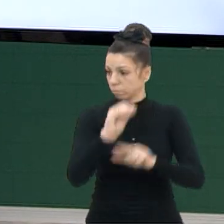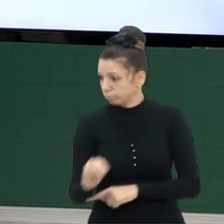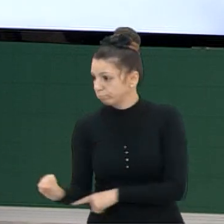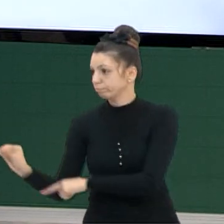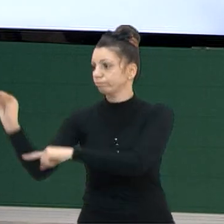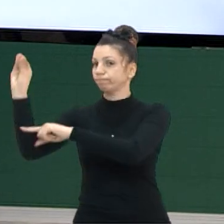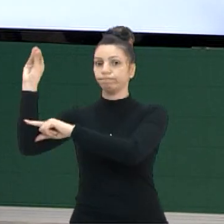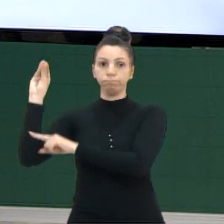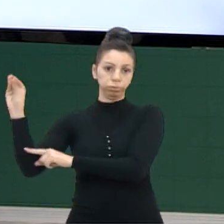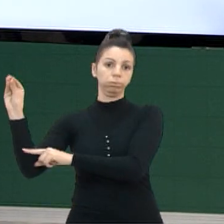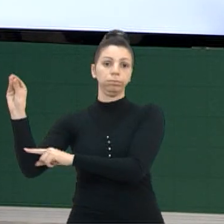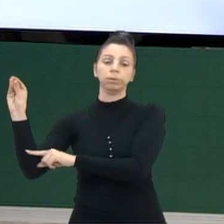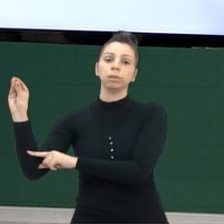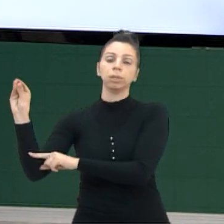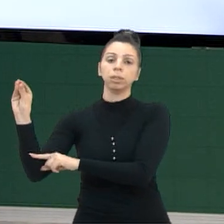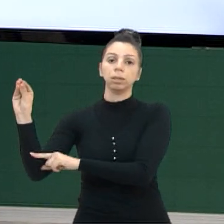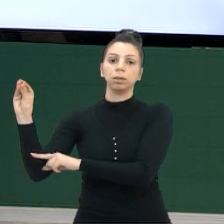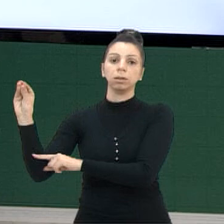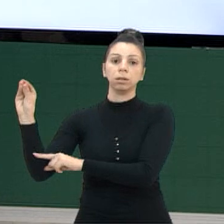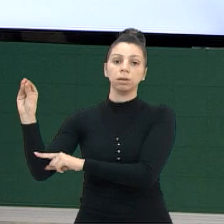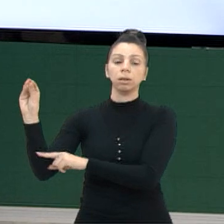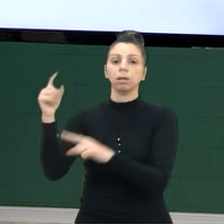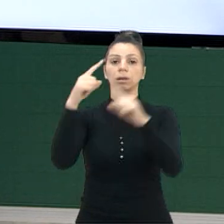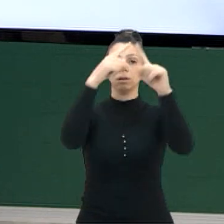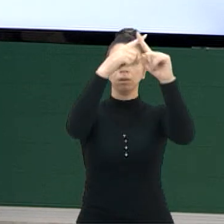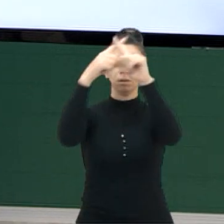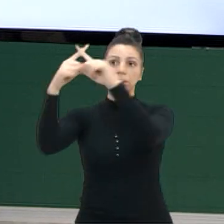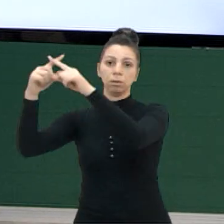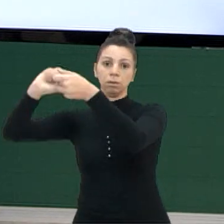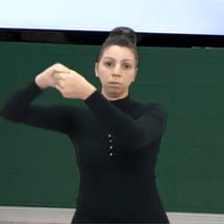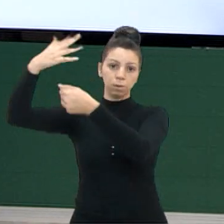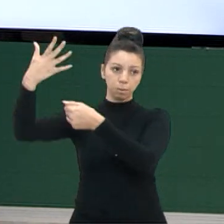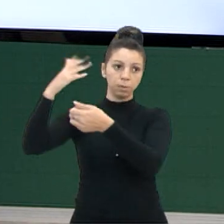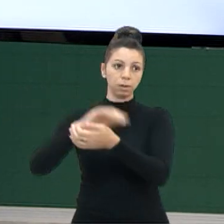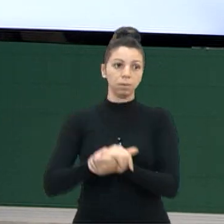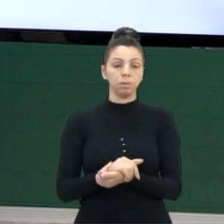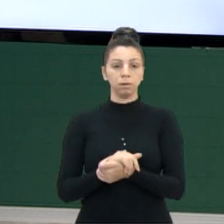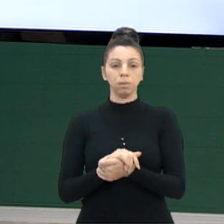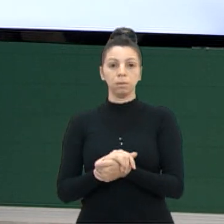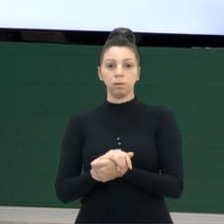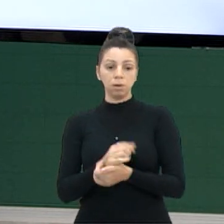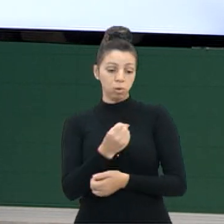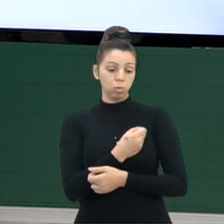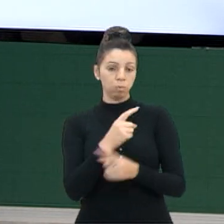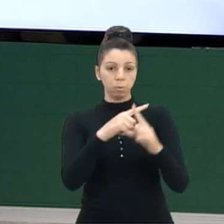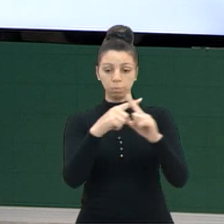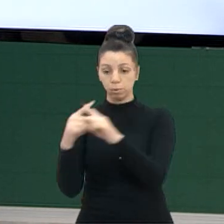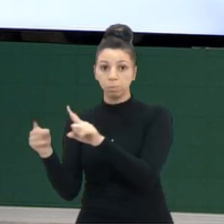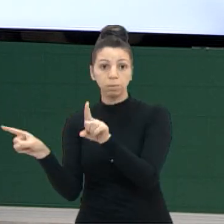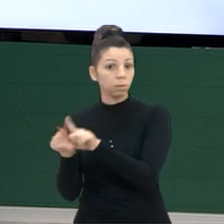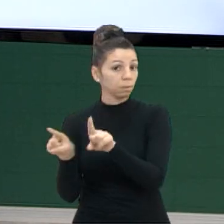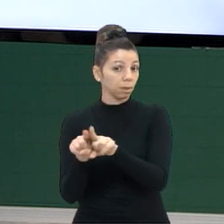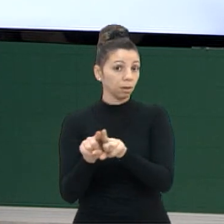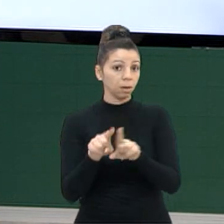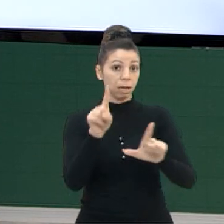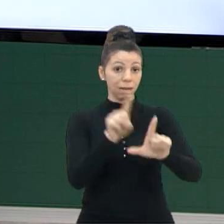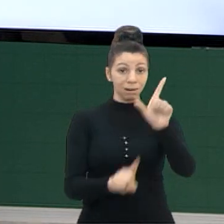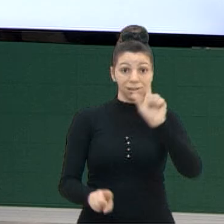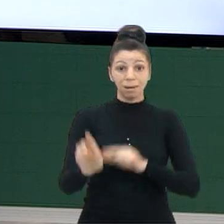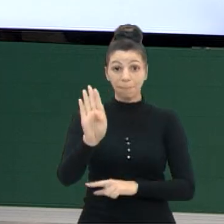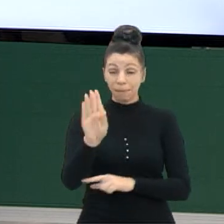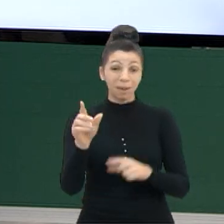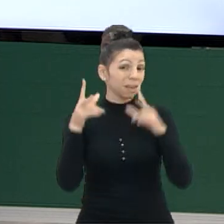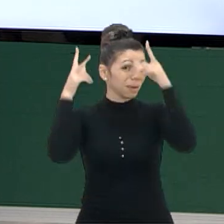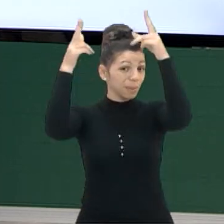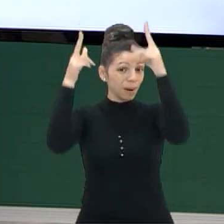letras são iguais e multiplica a parte literal, a parte numérica. A mesma coisa na letra B. Eu vou dar um tempo